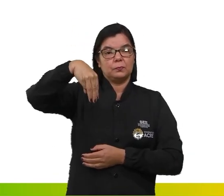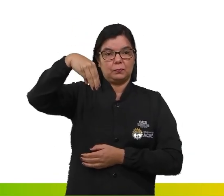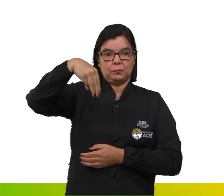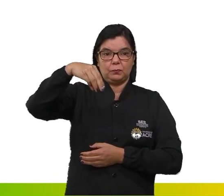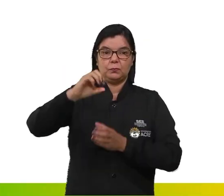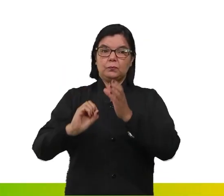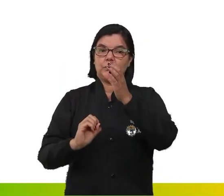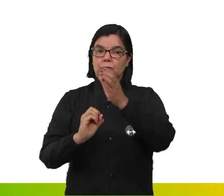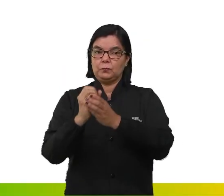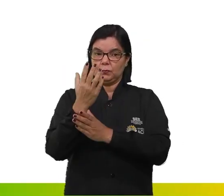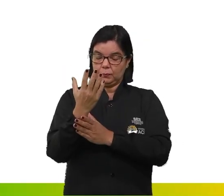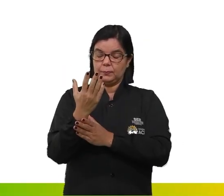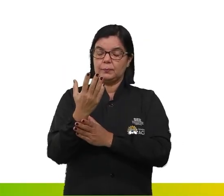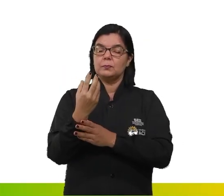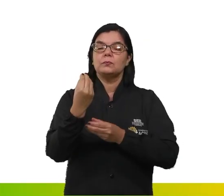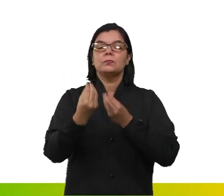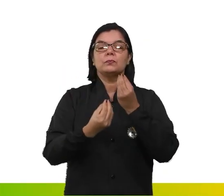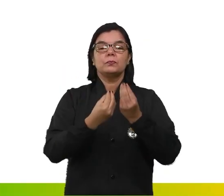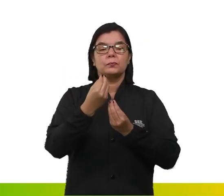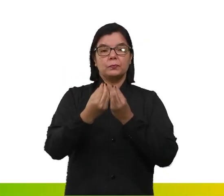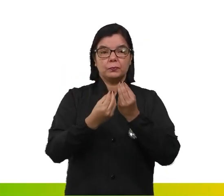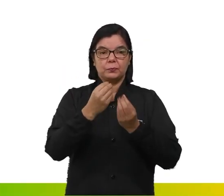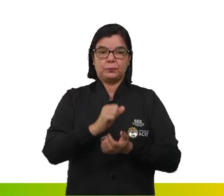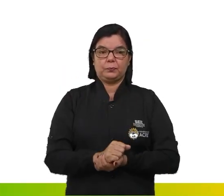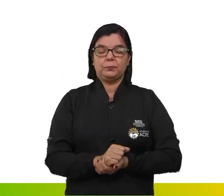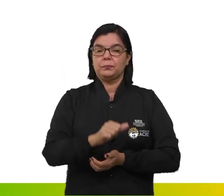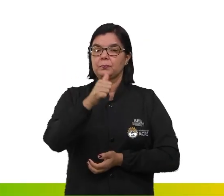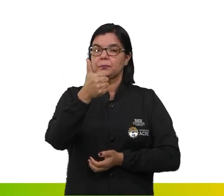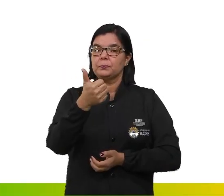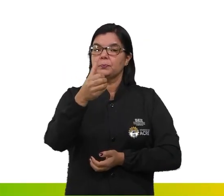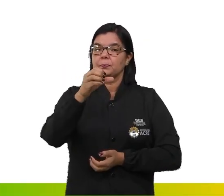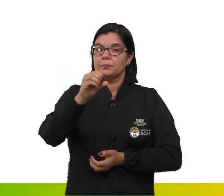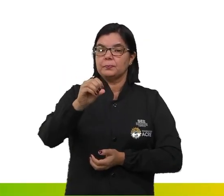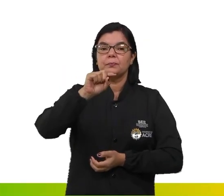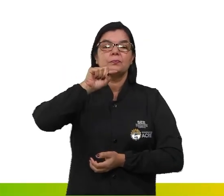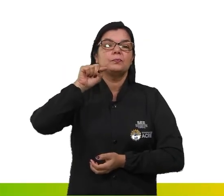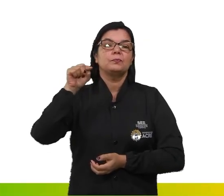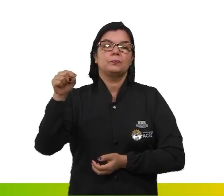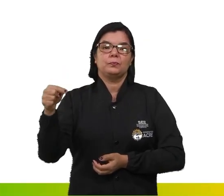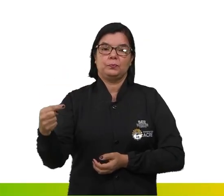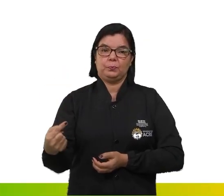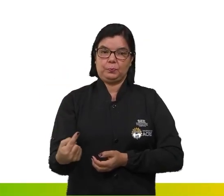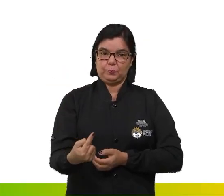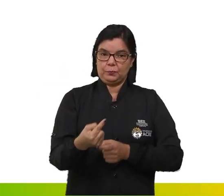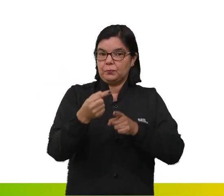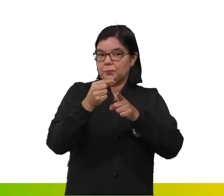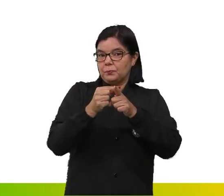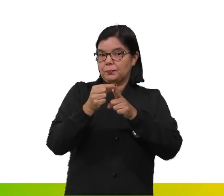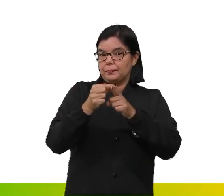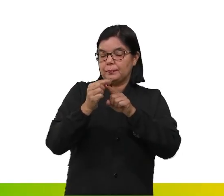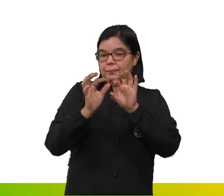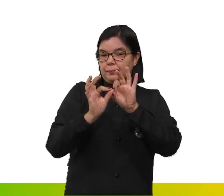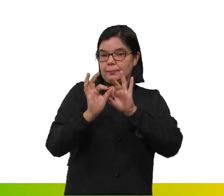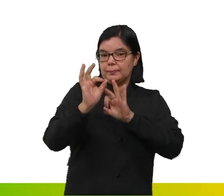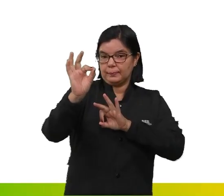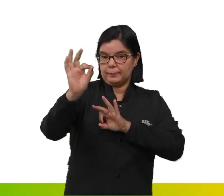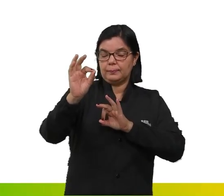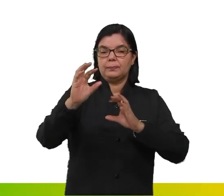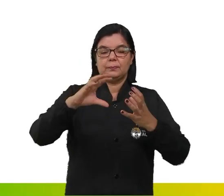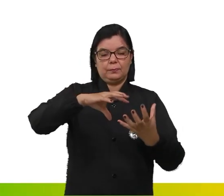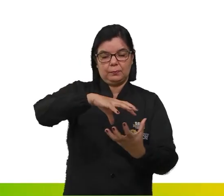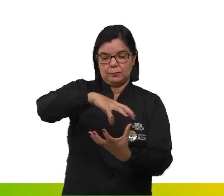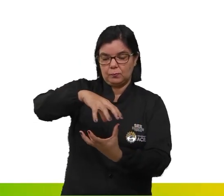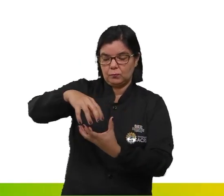instituíram o metro, seria definido como a 10.000.000ª parte da